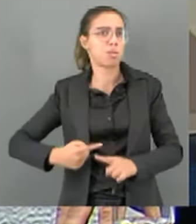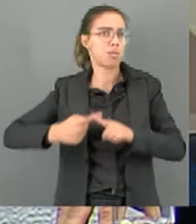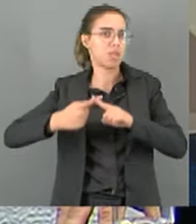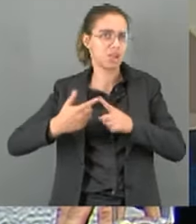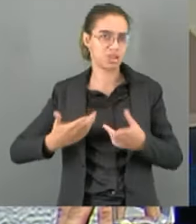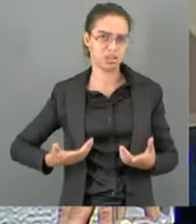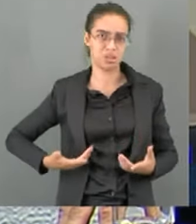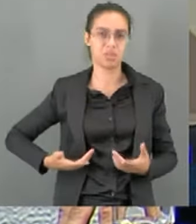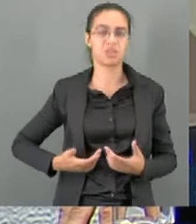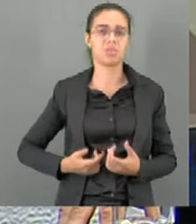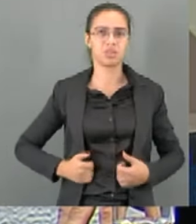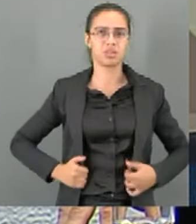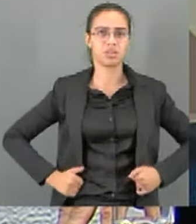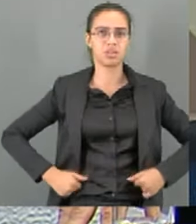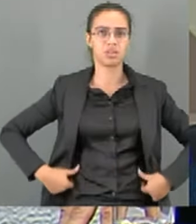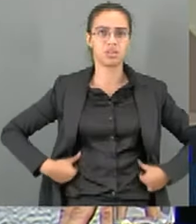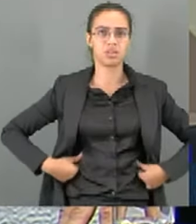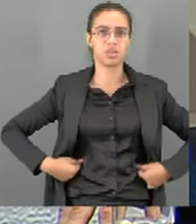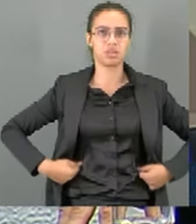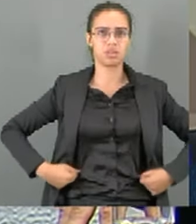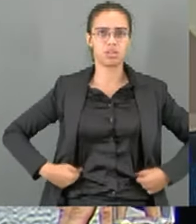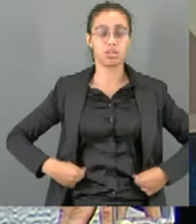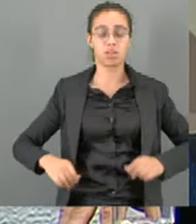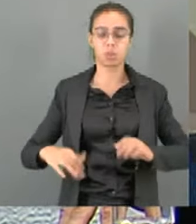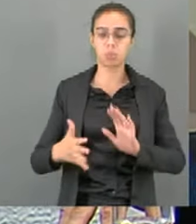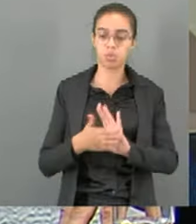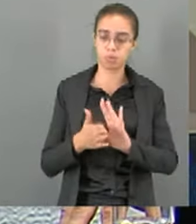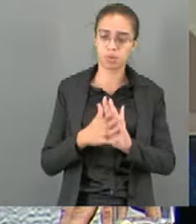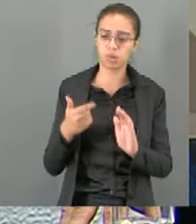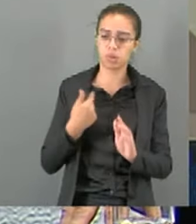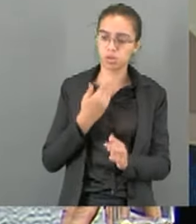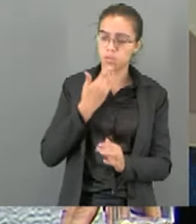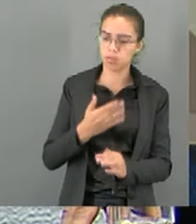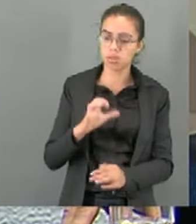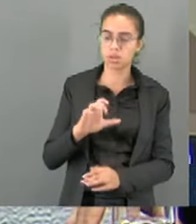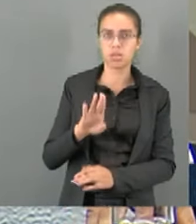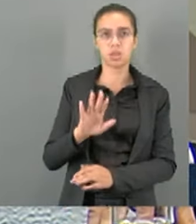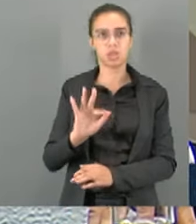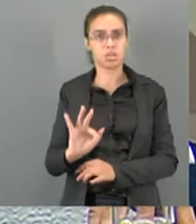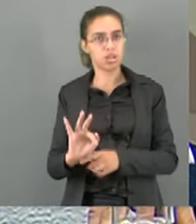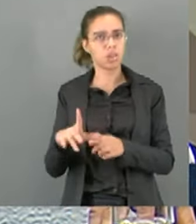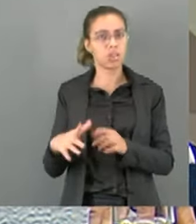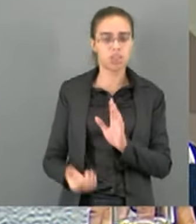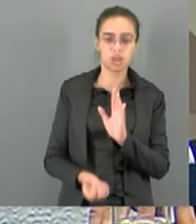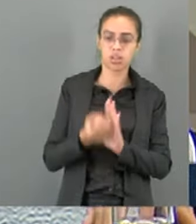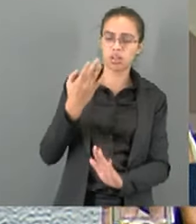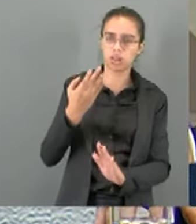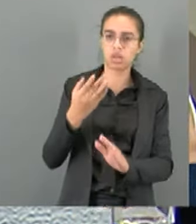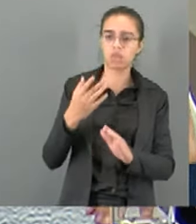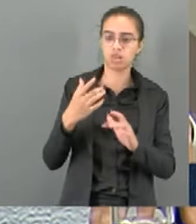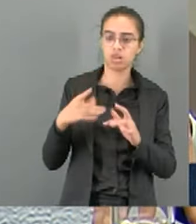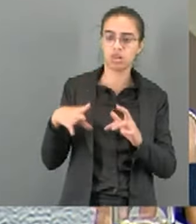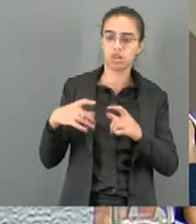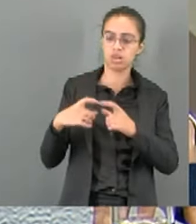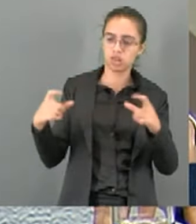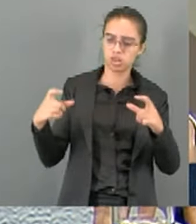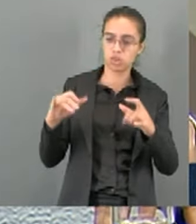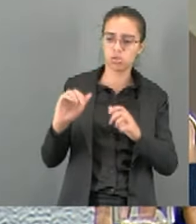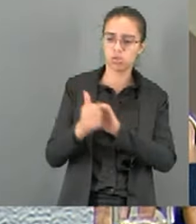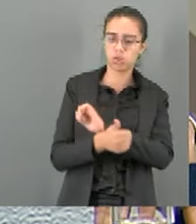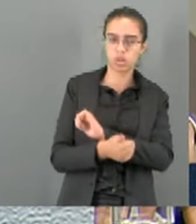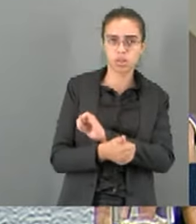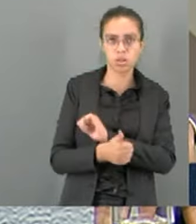Então, uma das sugestões que a gente passou para a CBF foi que fosse criado um passaporte do jogador, que eventualmente